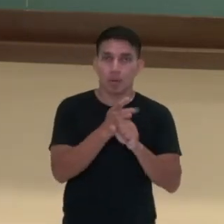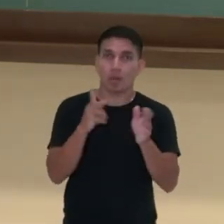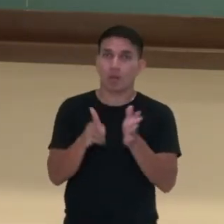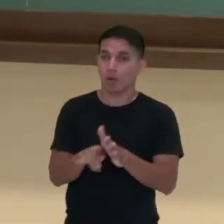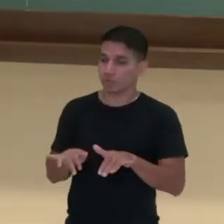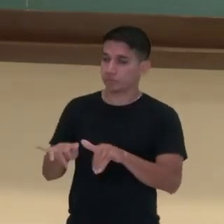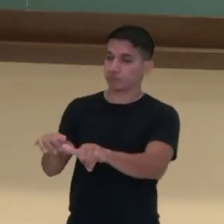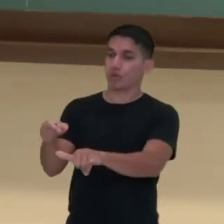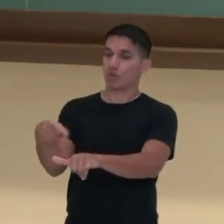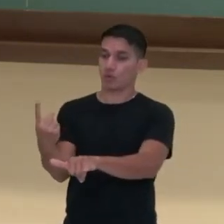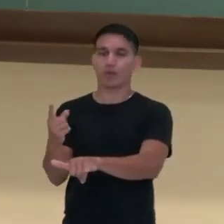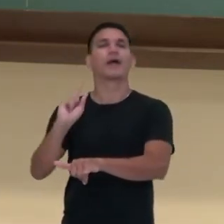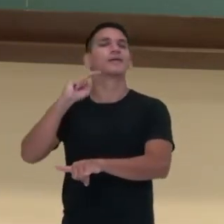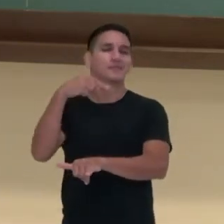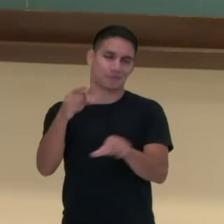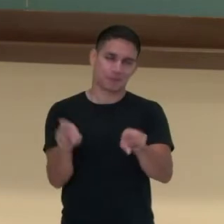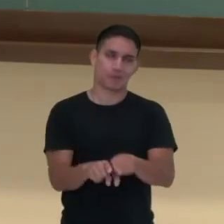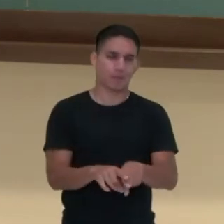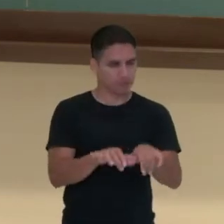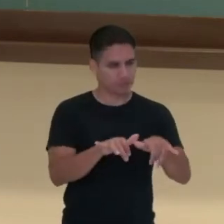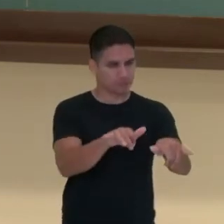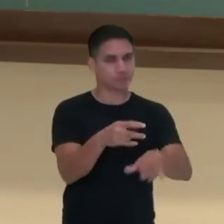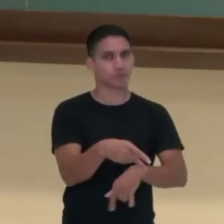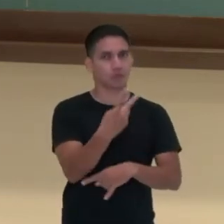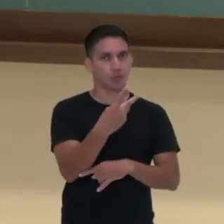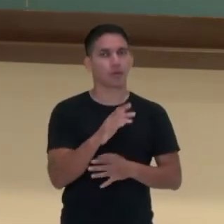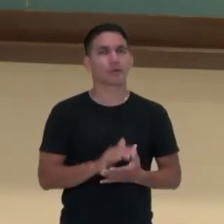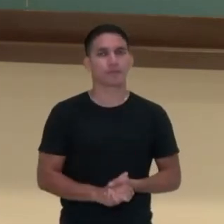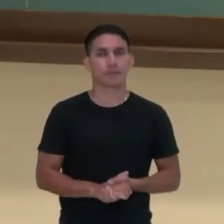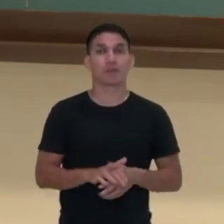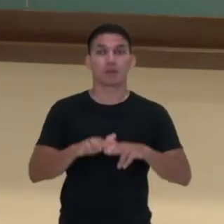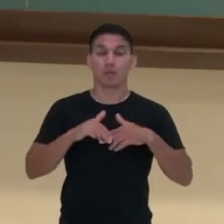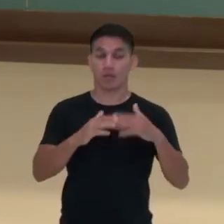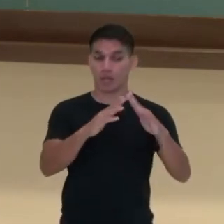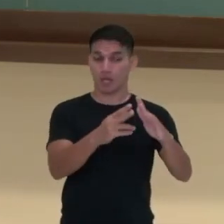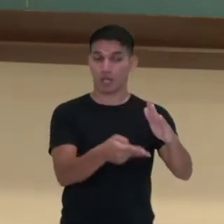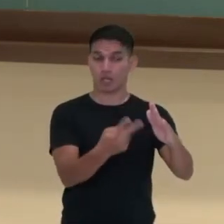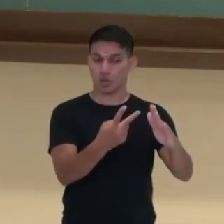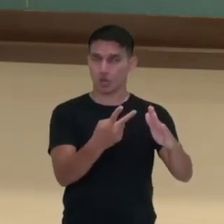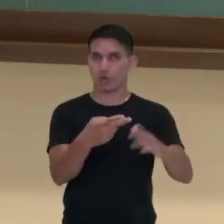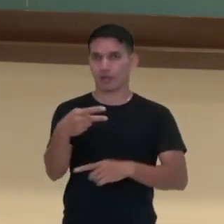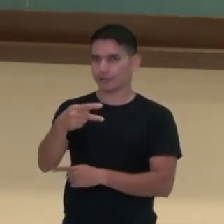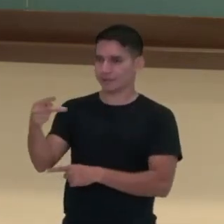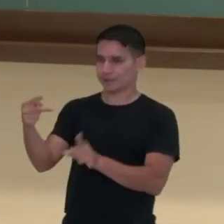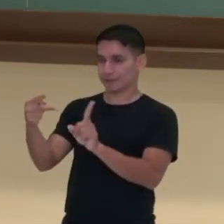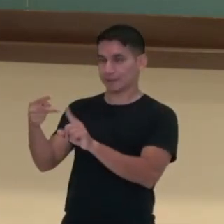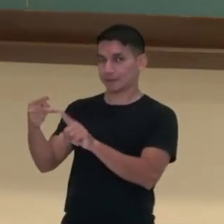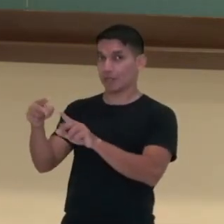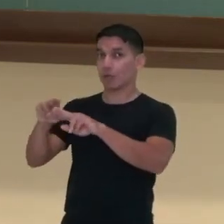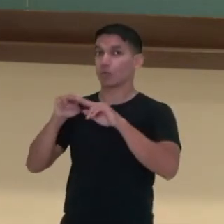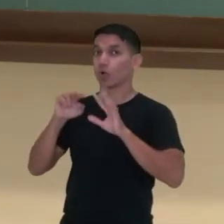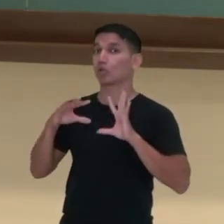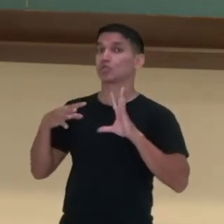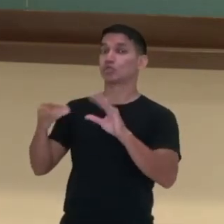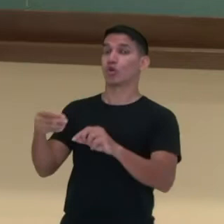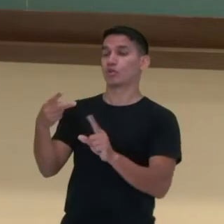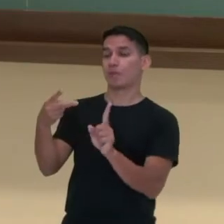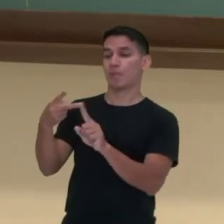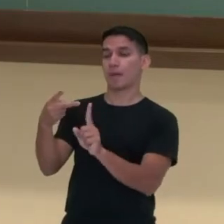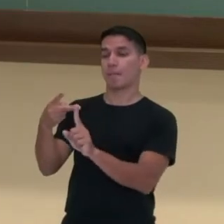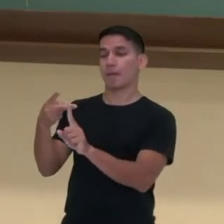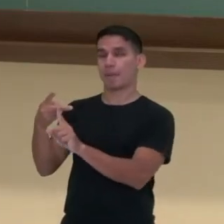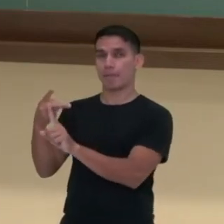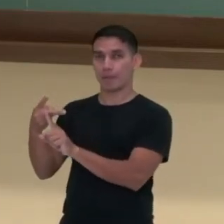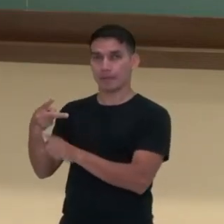supermercado 1 e na sequência no supermercado 2. Então, olha só, o abrigo 2 é a segunda linha. Então, eu vou multiplicar todos os elementos da